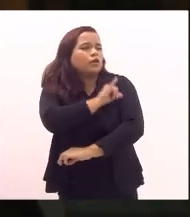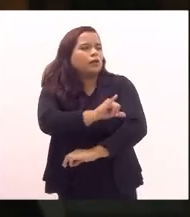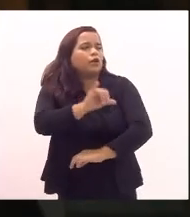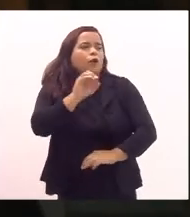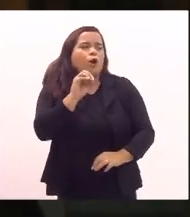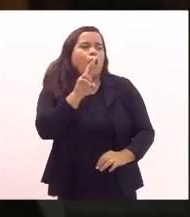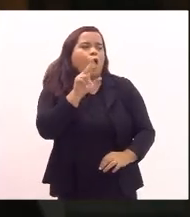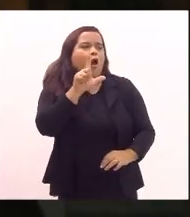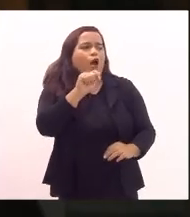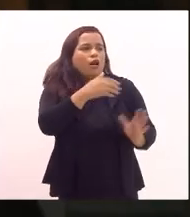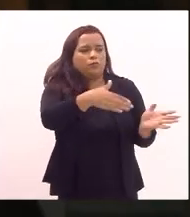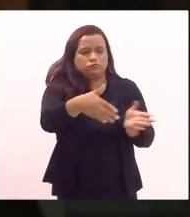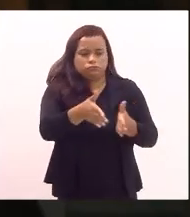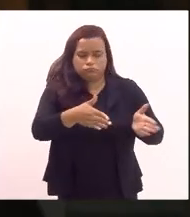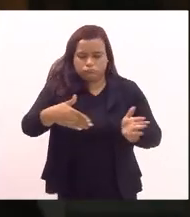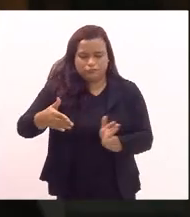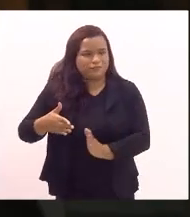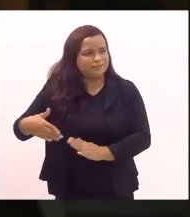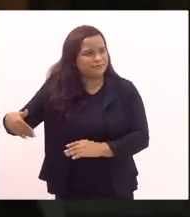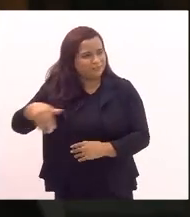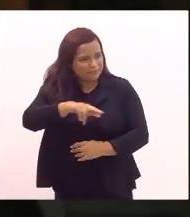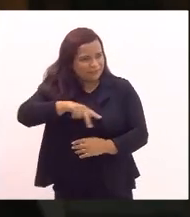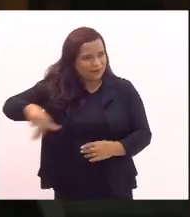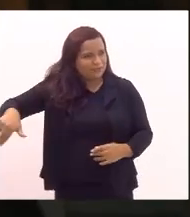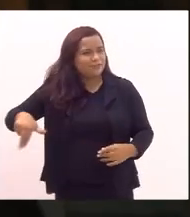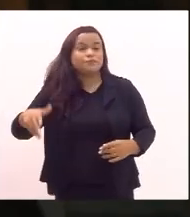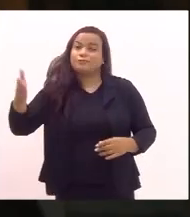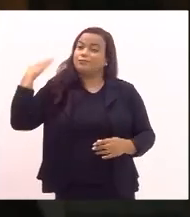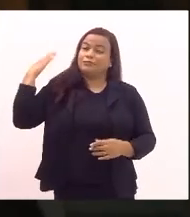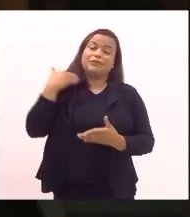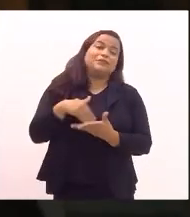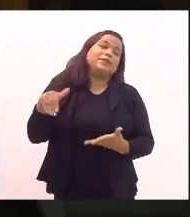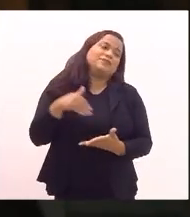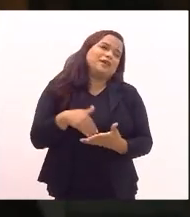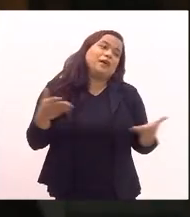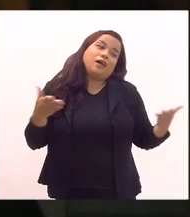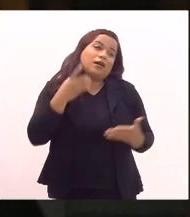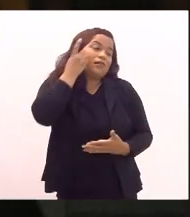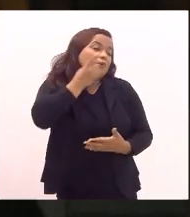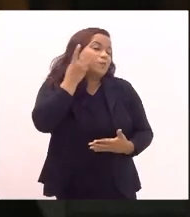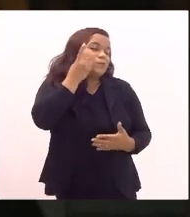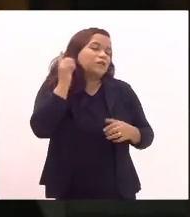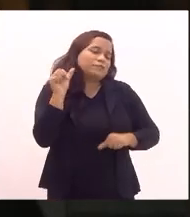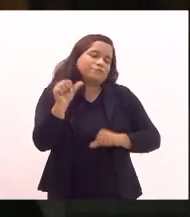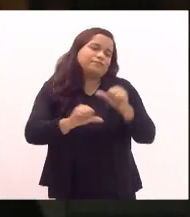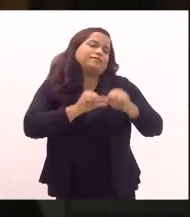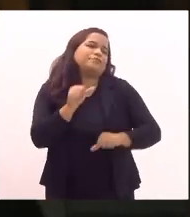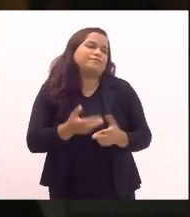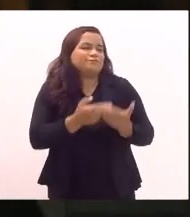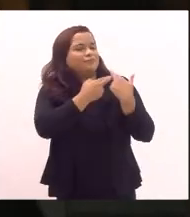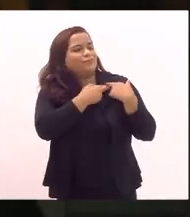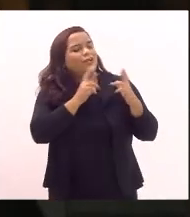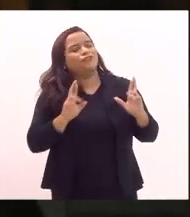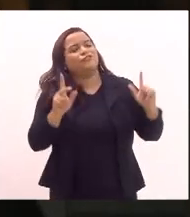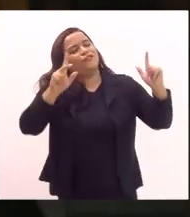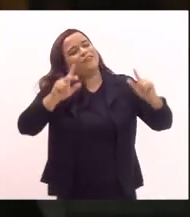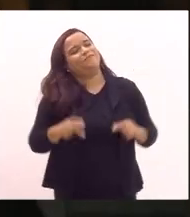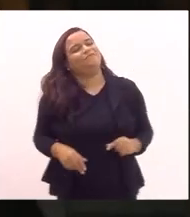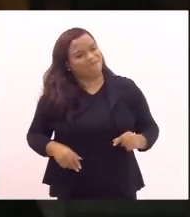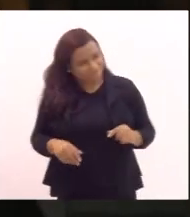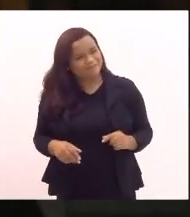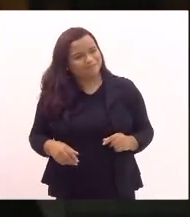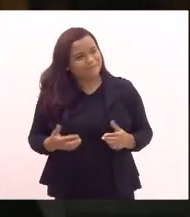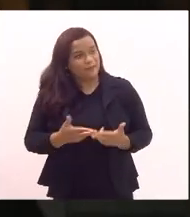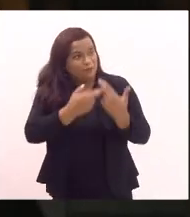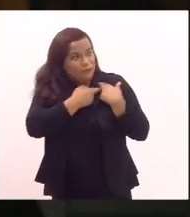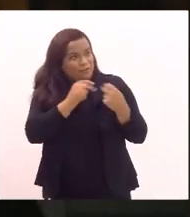quando fui secretário de obras não como deputado a minha função não é fazer é